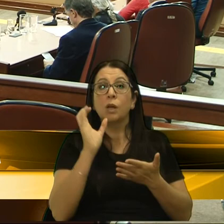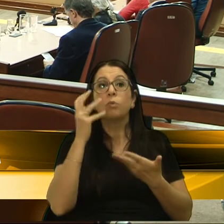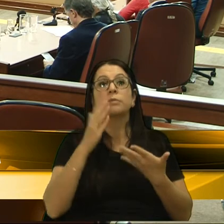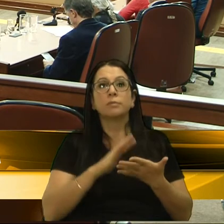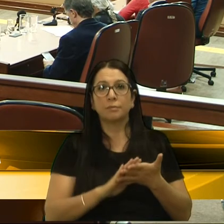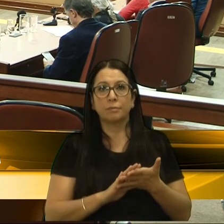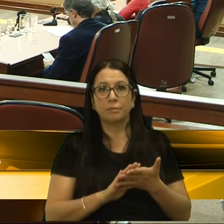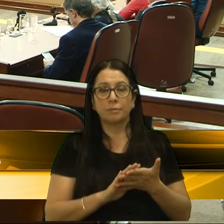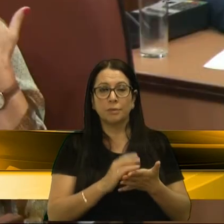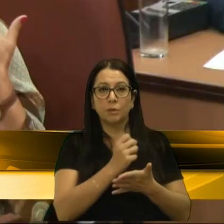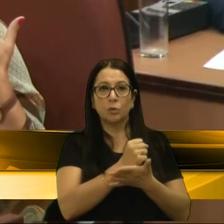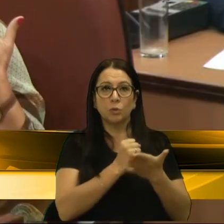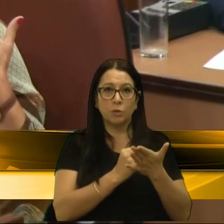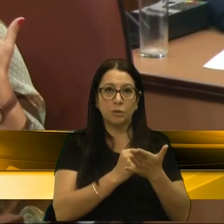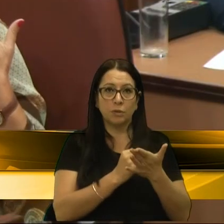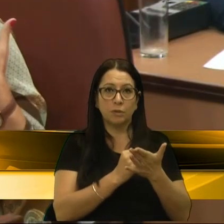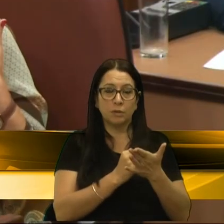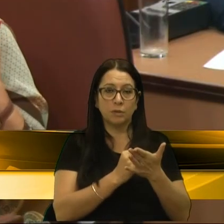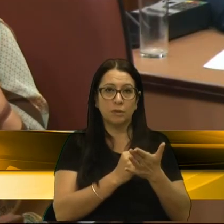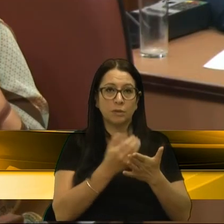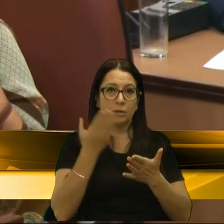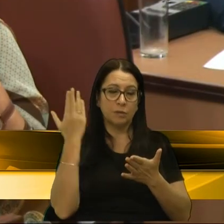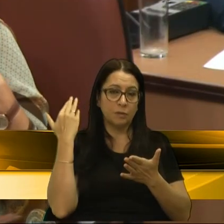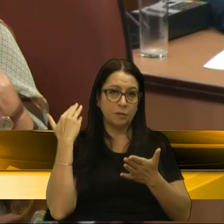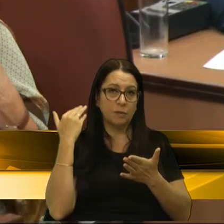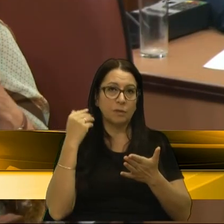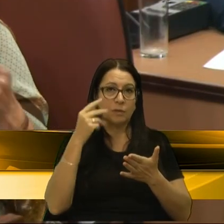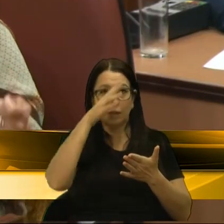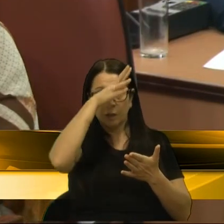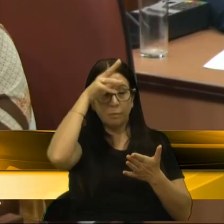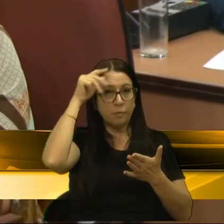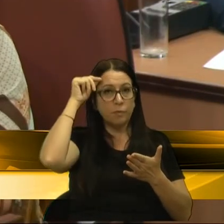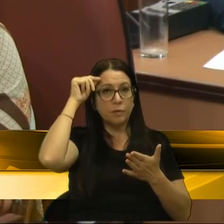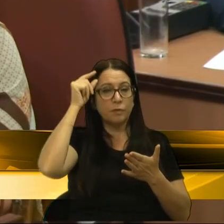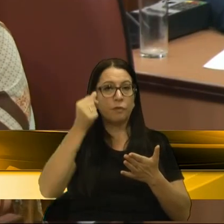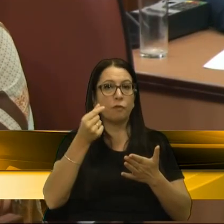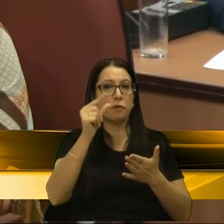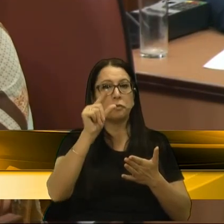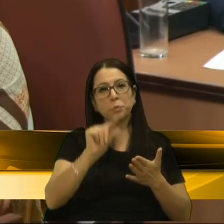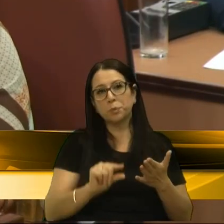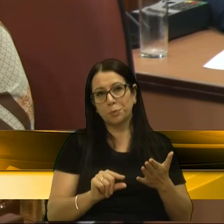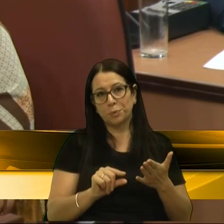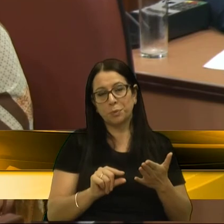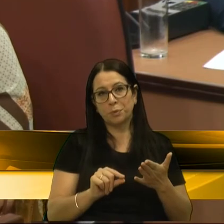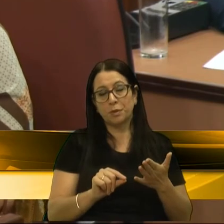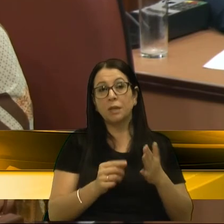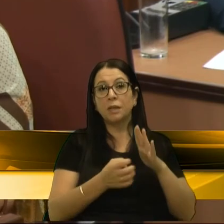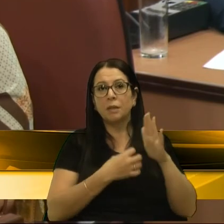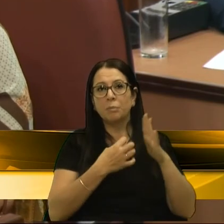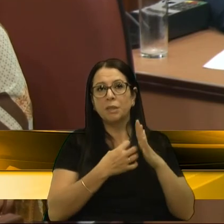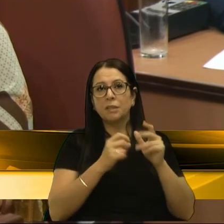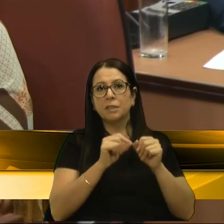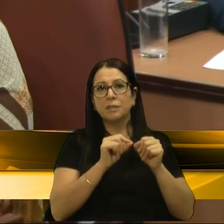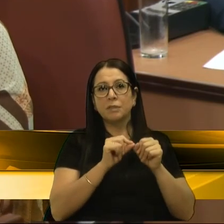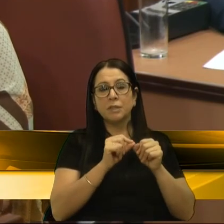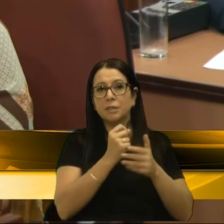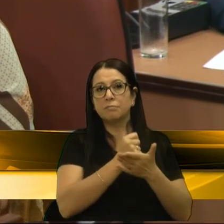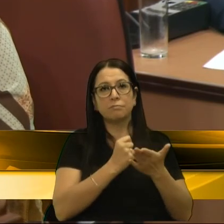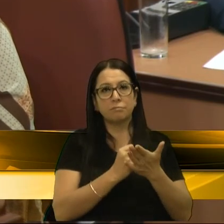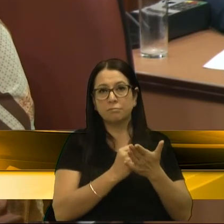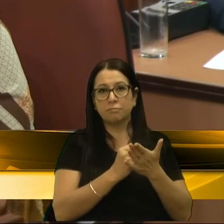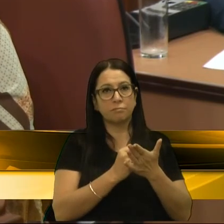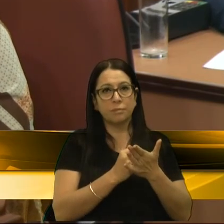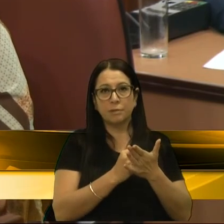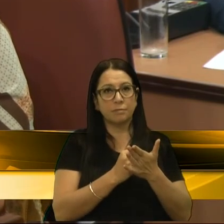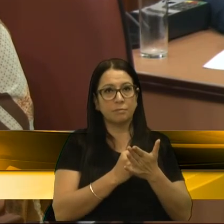aconteceu? No contrato que havia anteriormente com a prefeitura, foi um valor tão baixo que a empresa que estava fazendo esses contratos